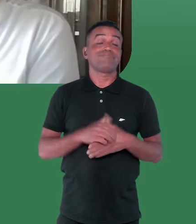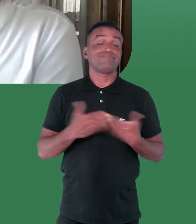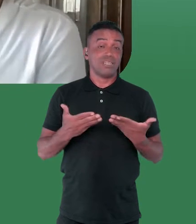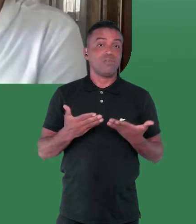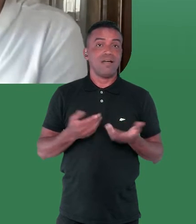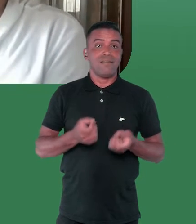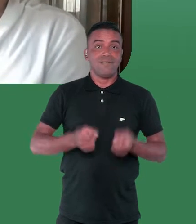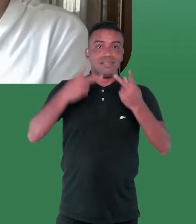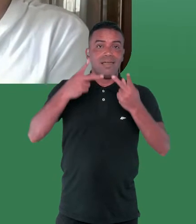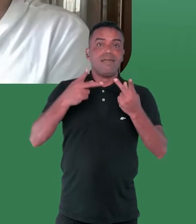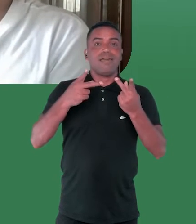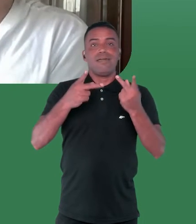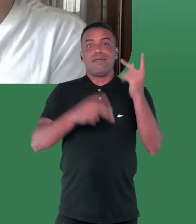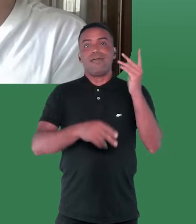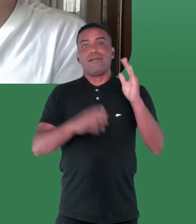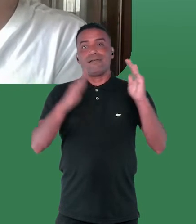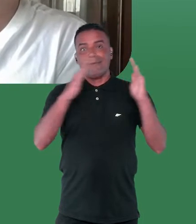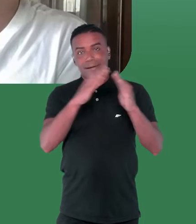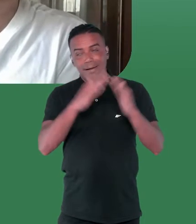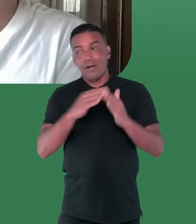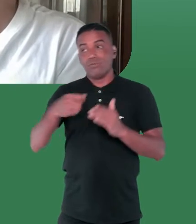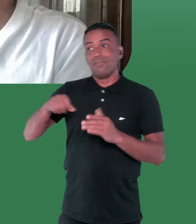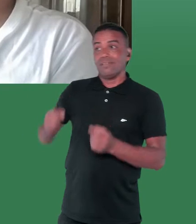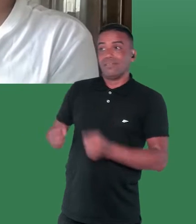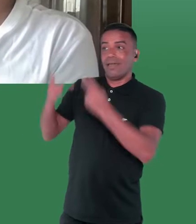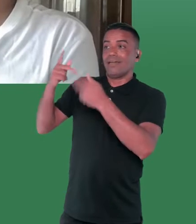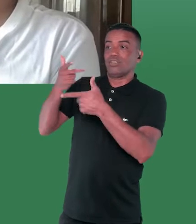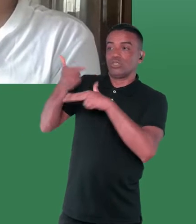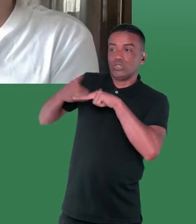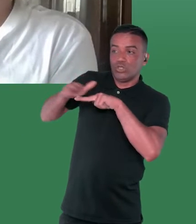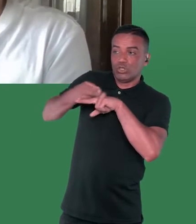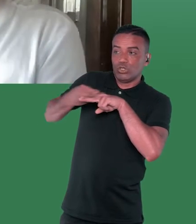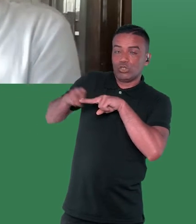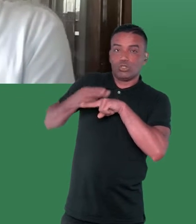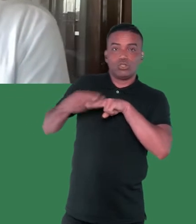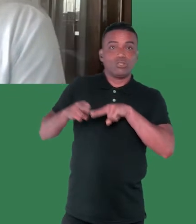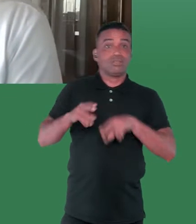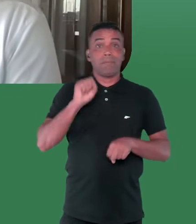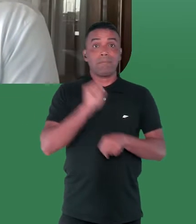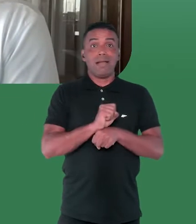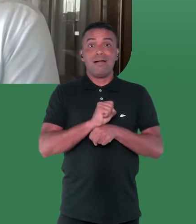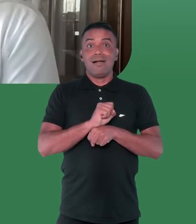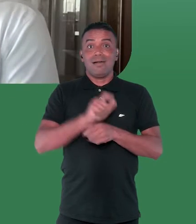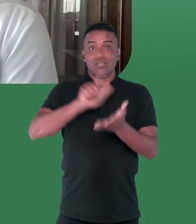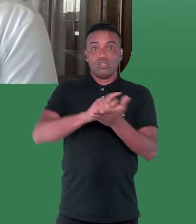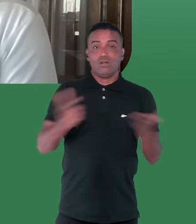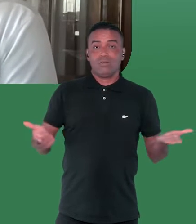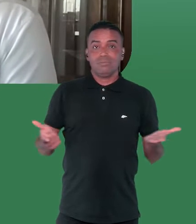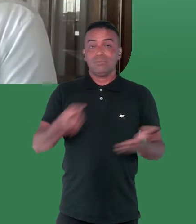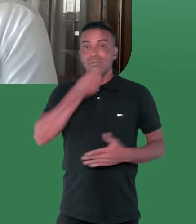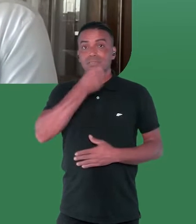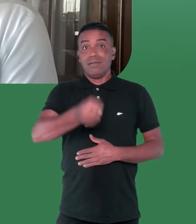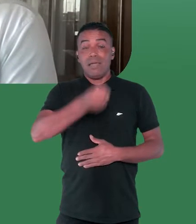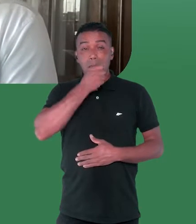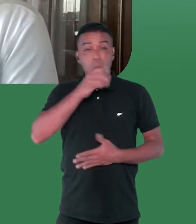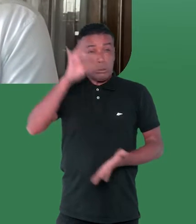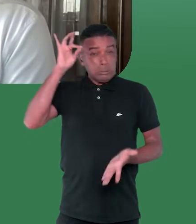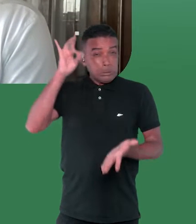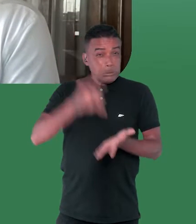Vai vender imóvel, outro vai vender chocolate, outro... Para com o jornalismo. Aquele repórter